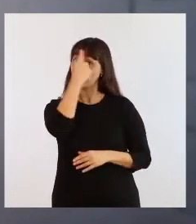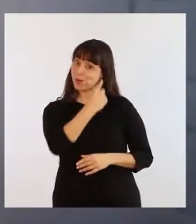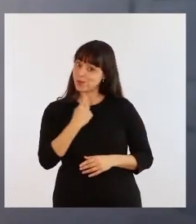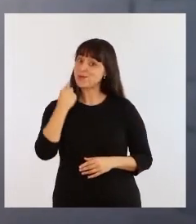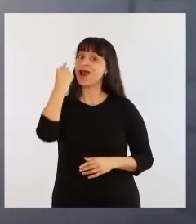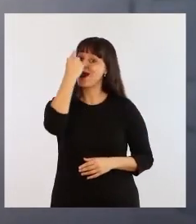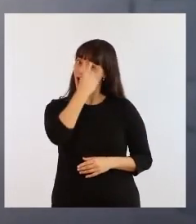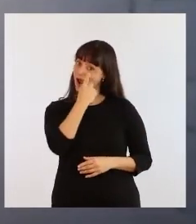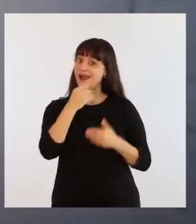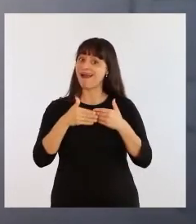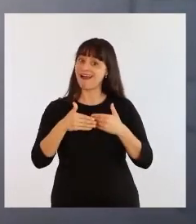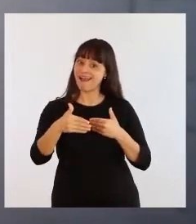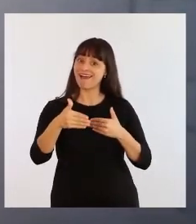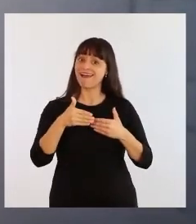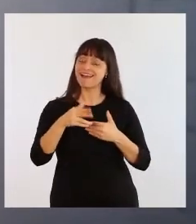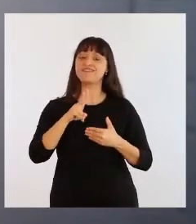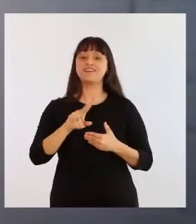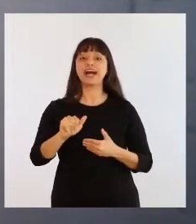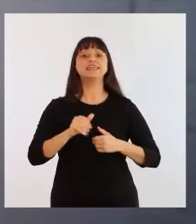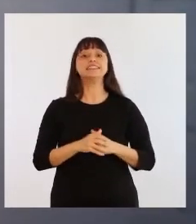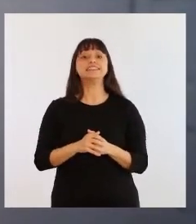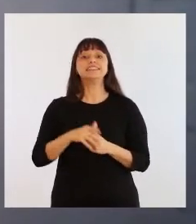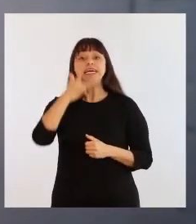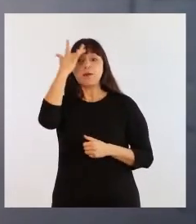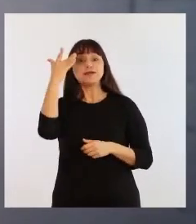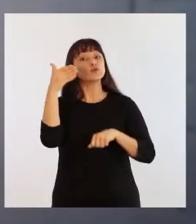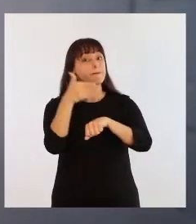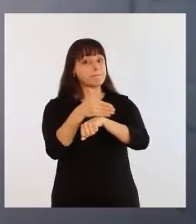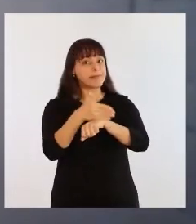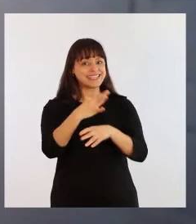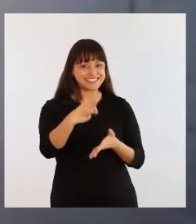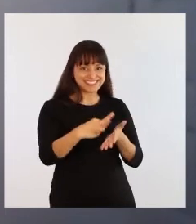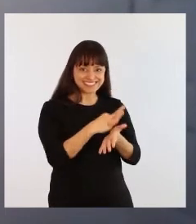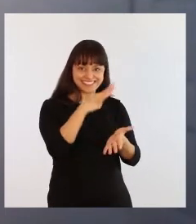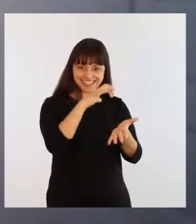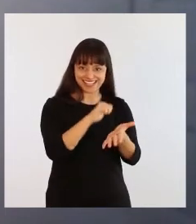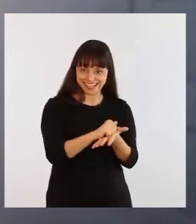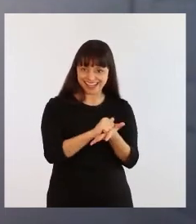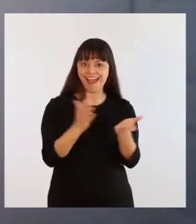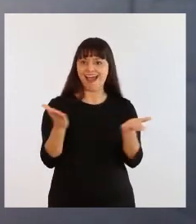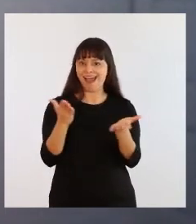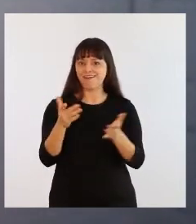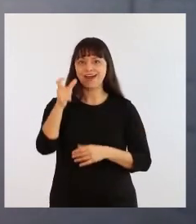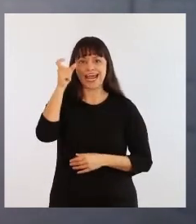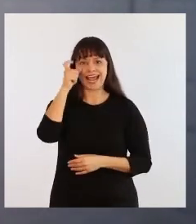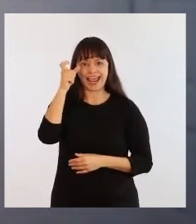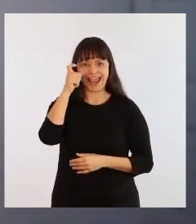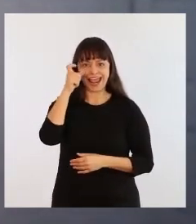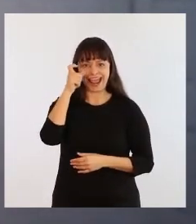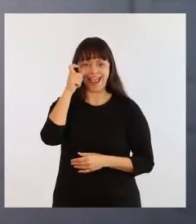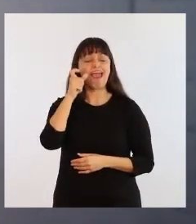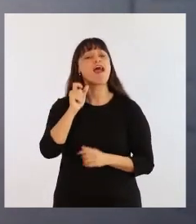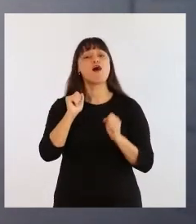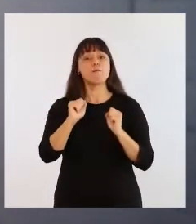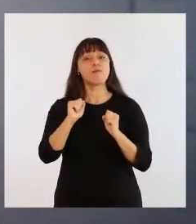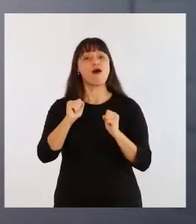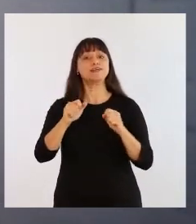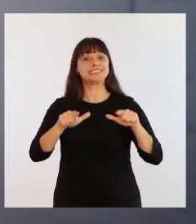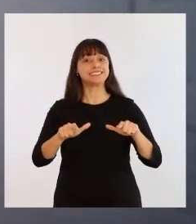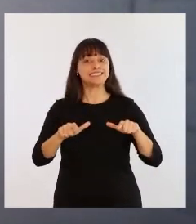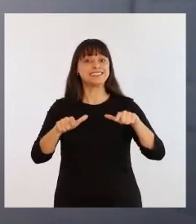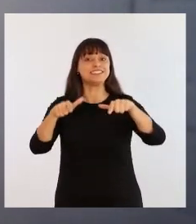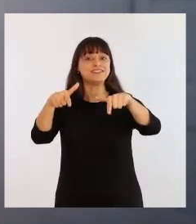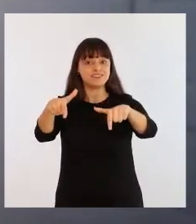de duração, e os participantes, todo mundo que se inscreveu e está aqui conectado agora, vai receber um